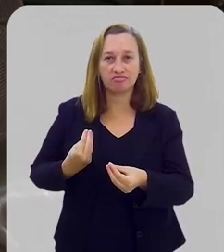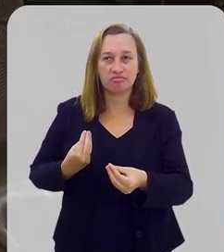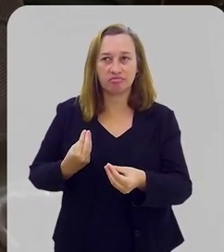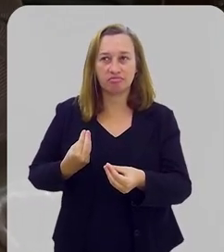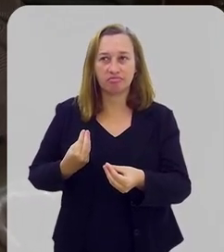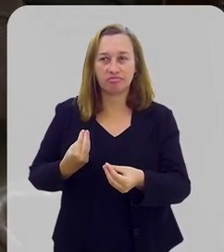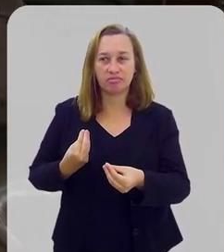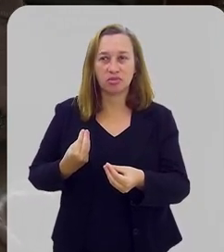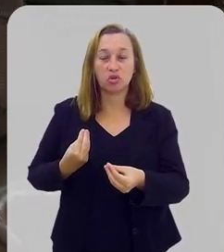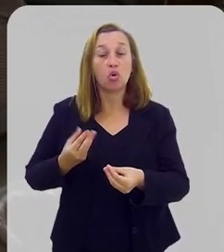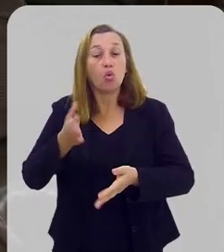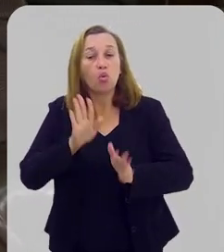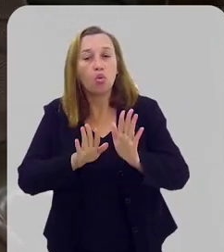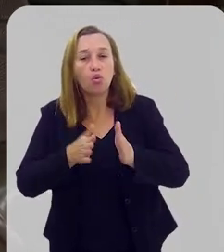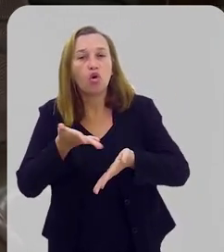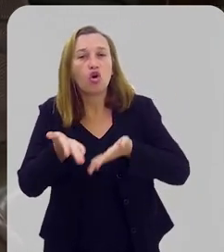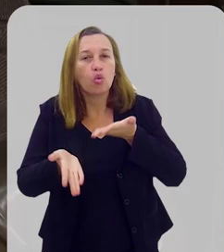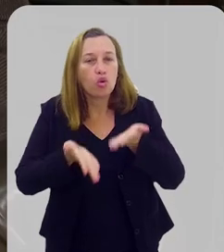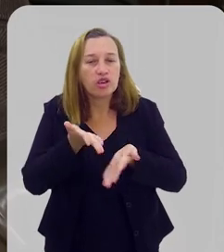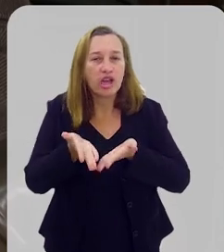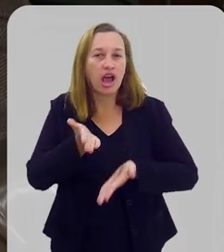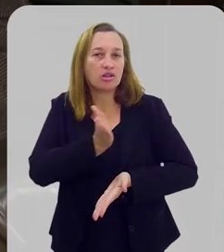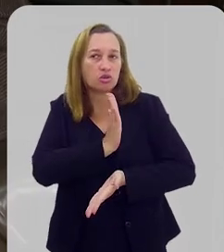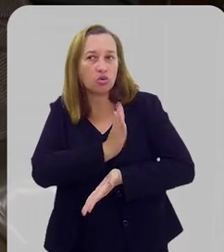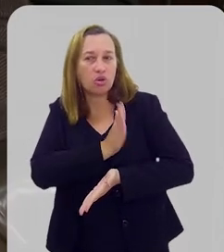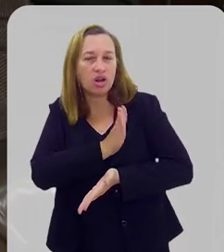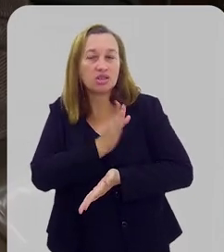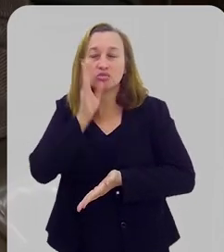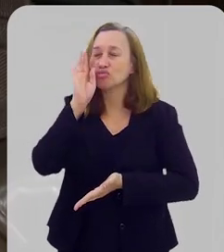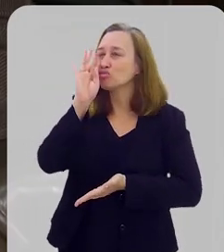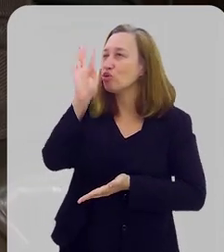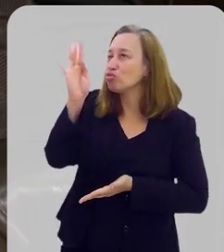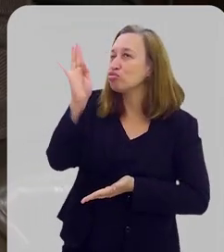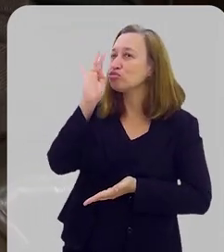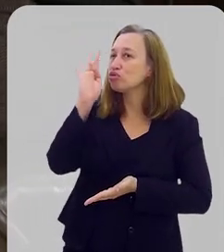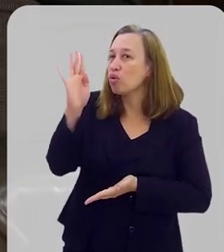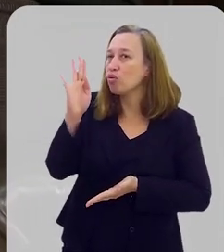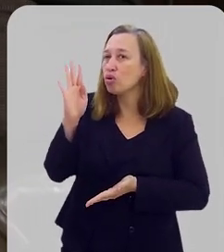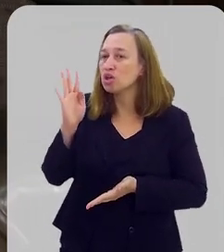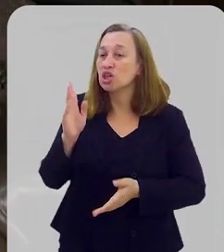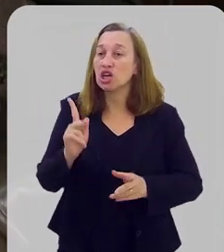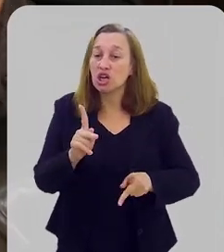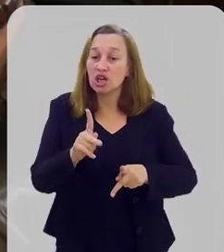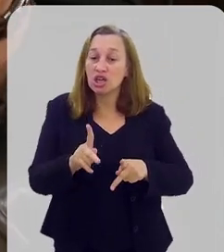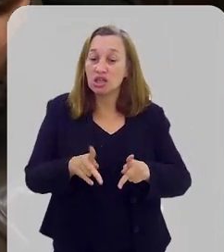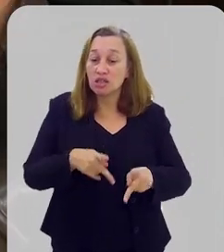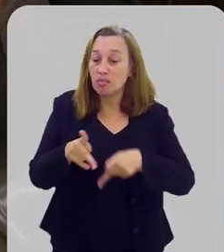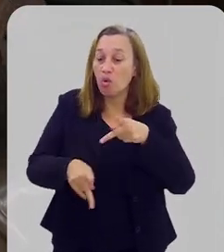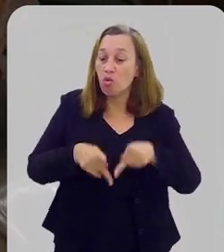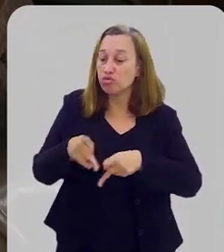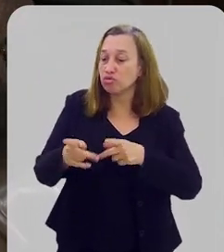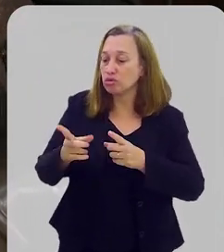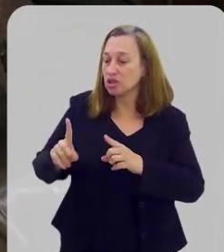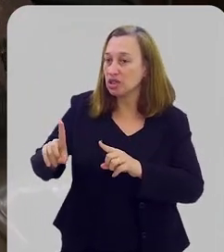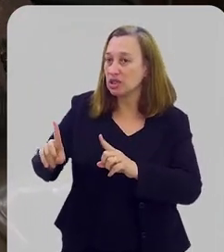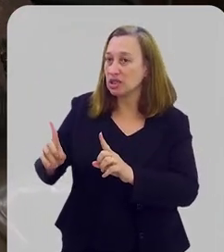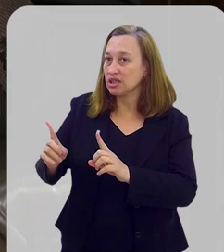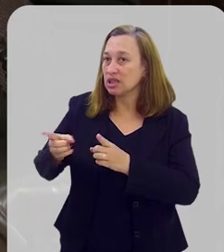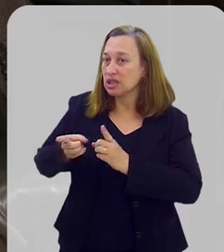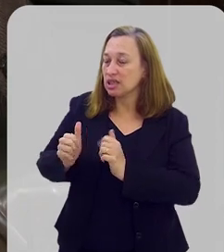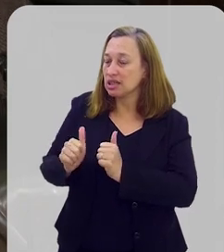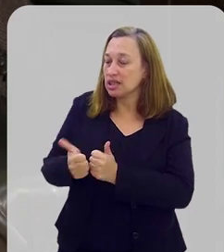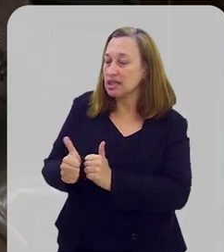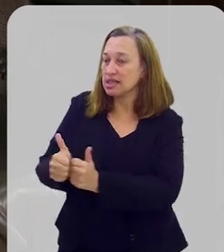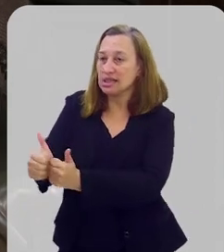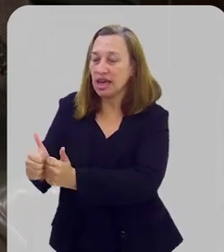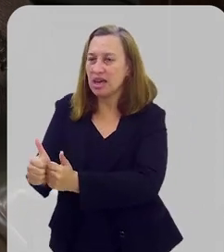alma alimento o teu coração alimento teus sonhos essa multidão que me segue